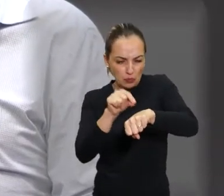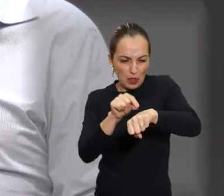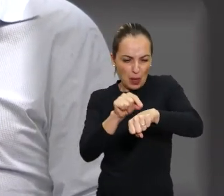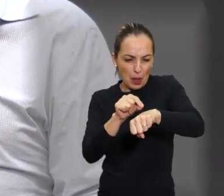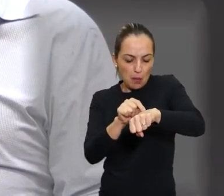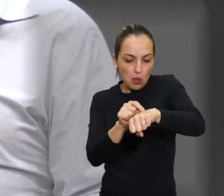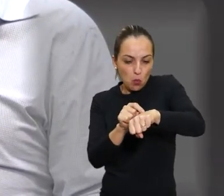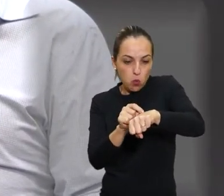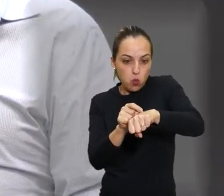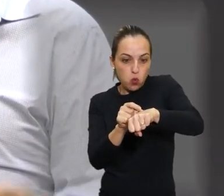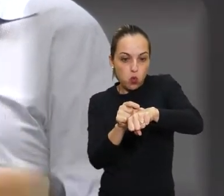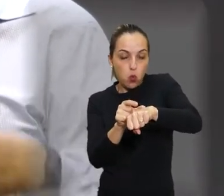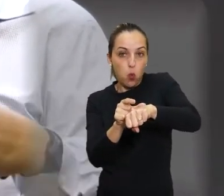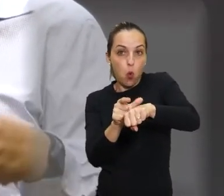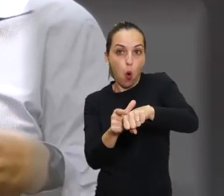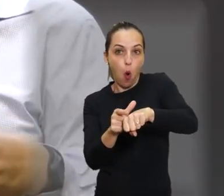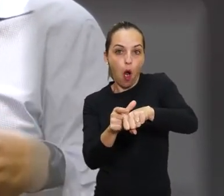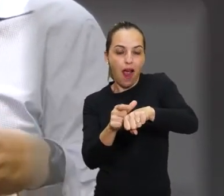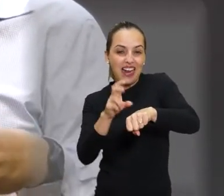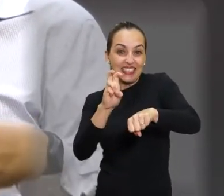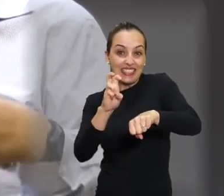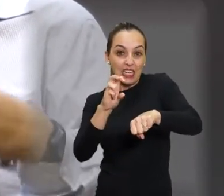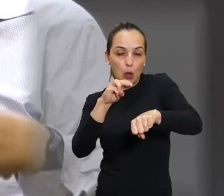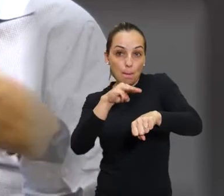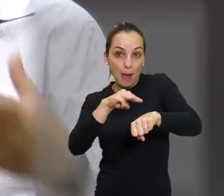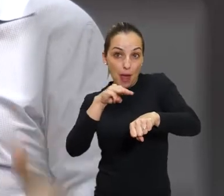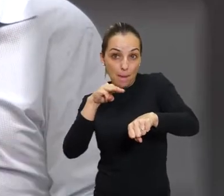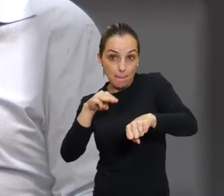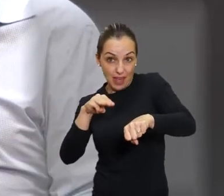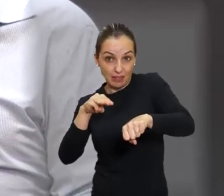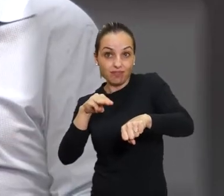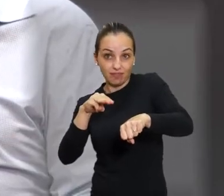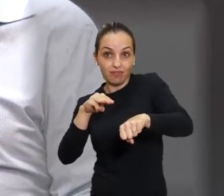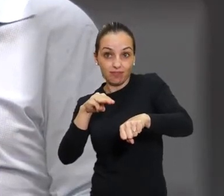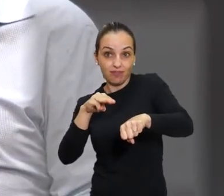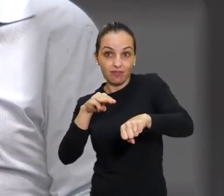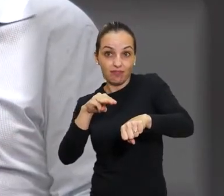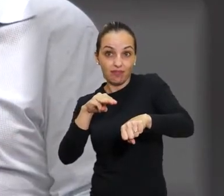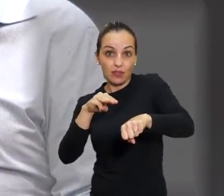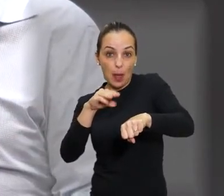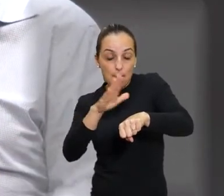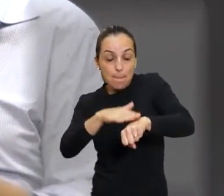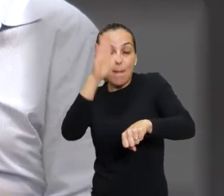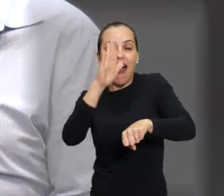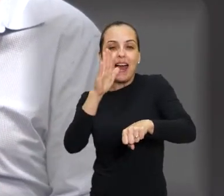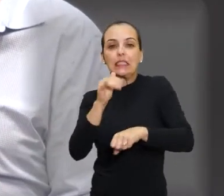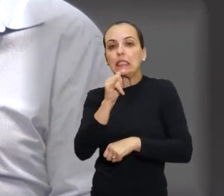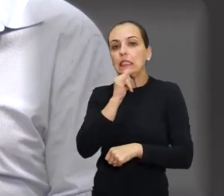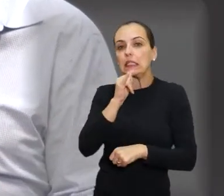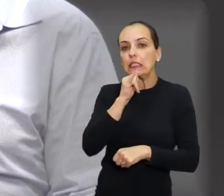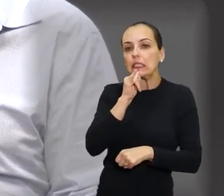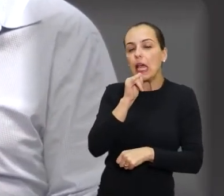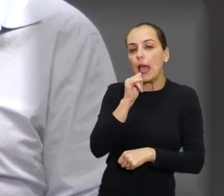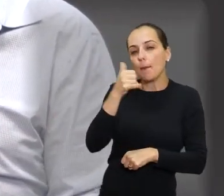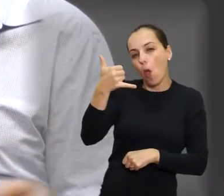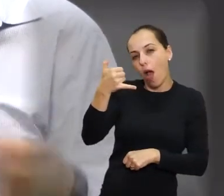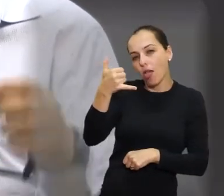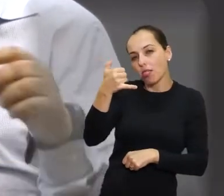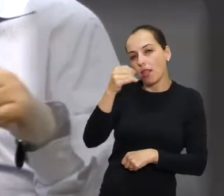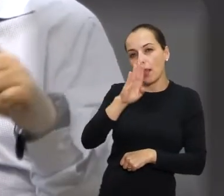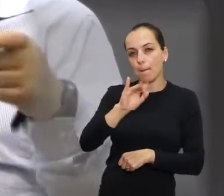tinha, e se o diâmetro cresceu principalmente acima de 5 milímetros, e a regra dos 5 milímetros é